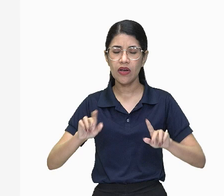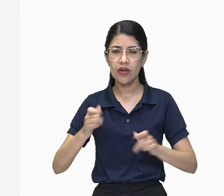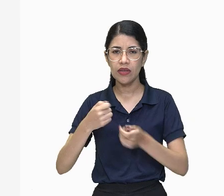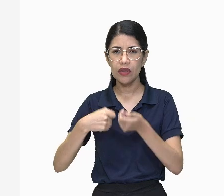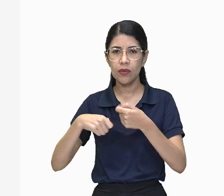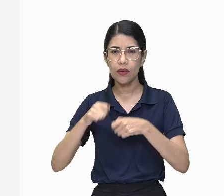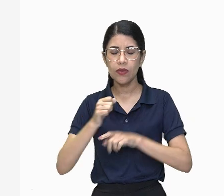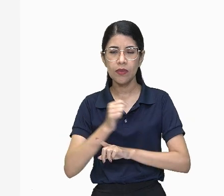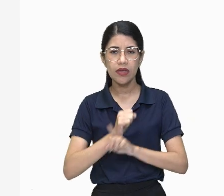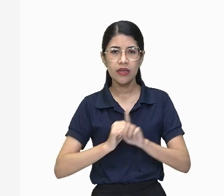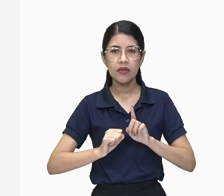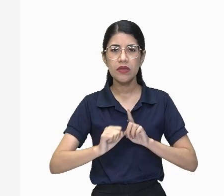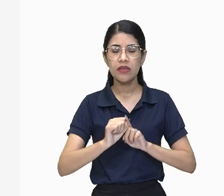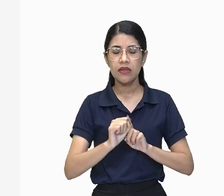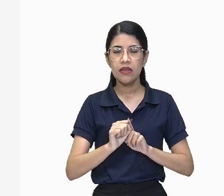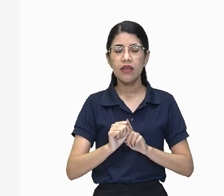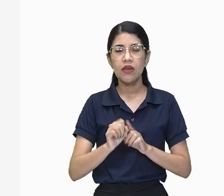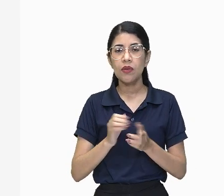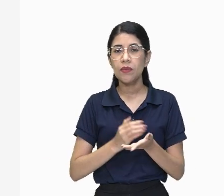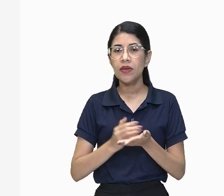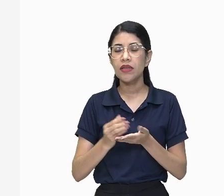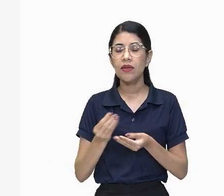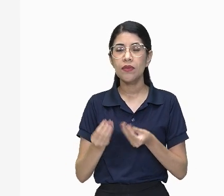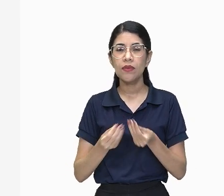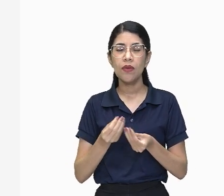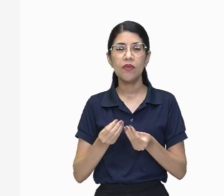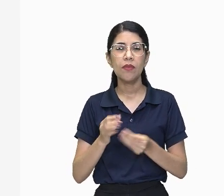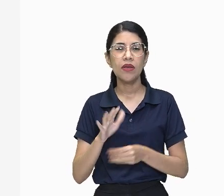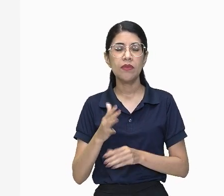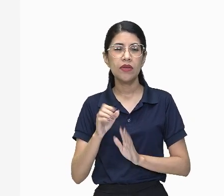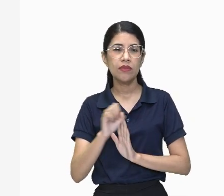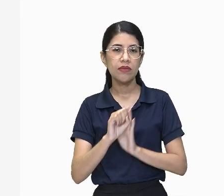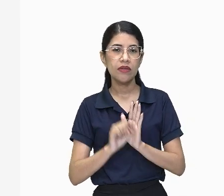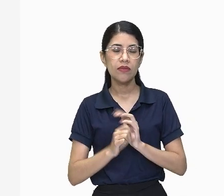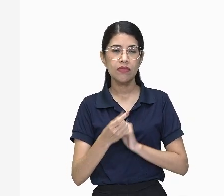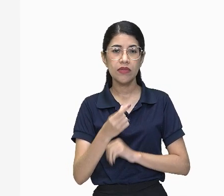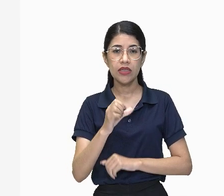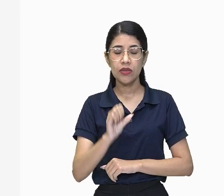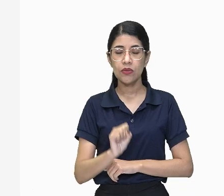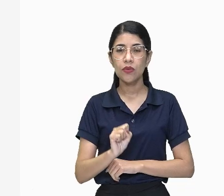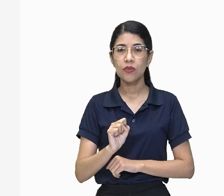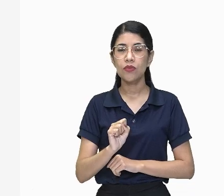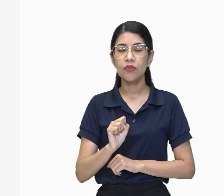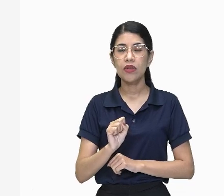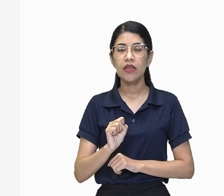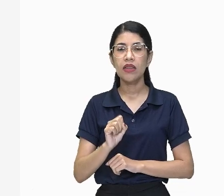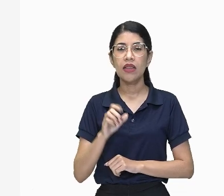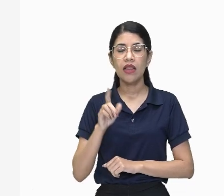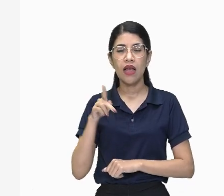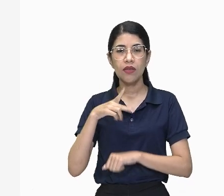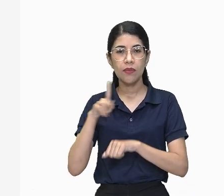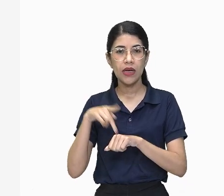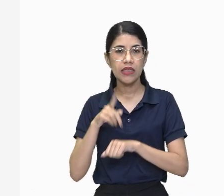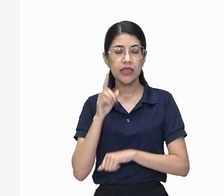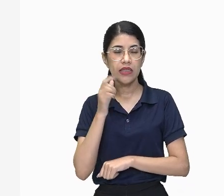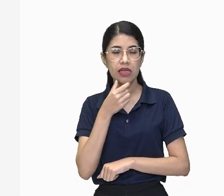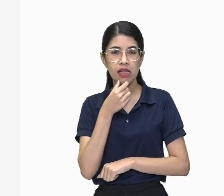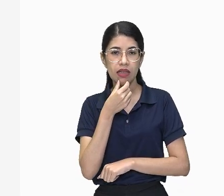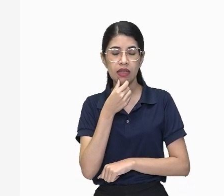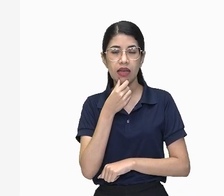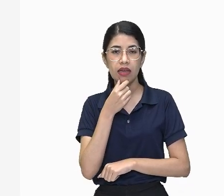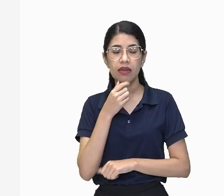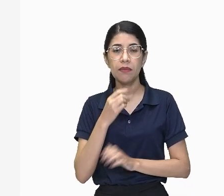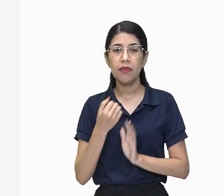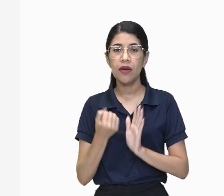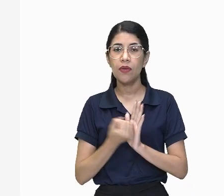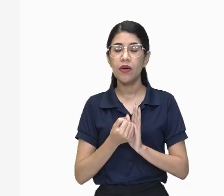e sociais que se iniciaram ali em torno do século XVIII, para ser mais específica, na Inglaterra. Ela marcou a